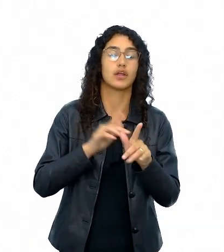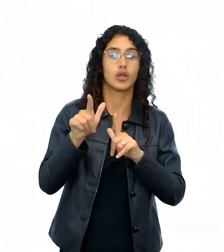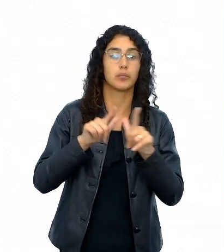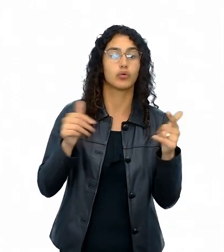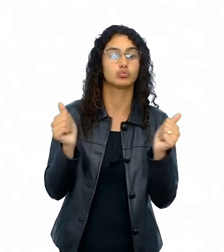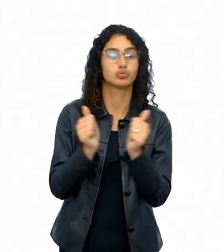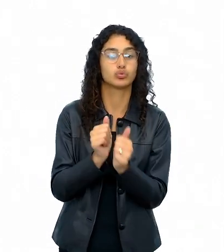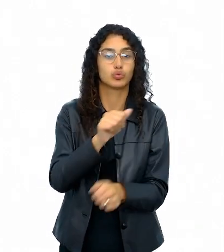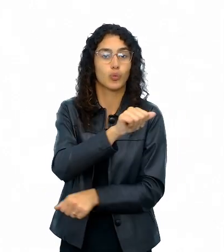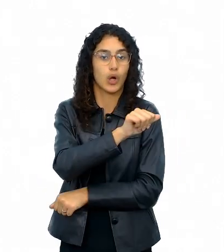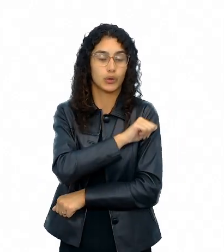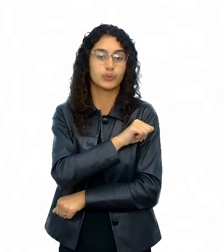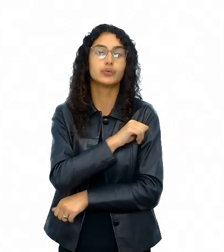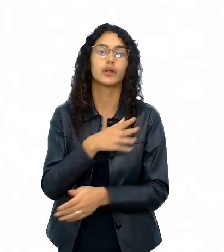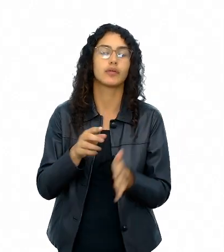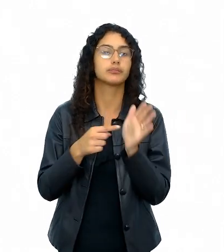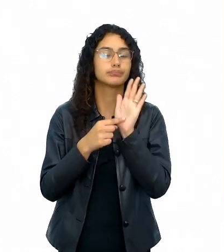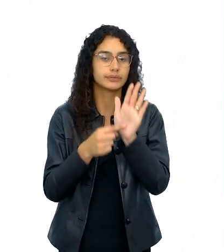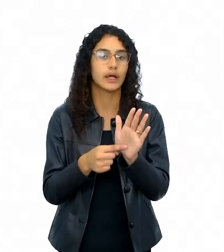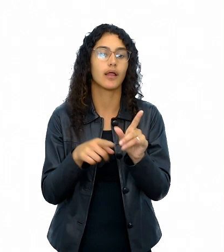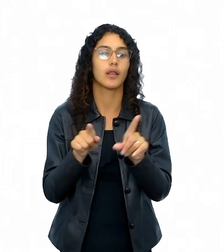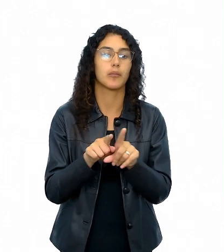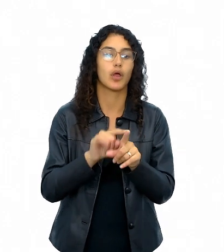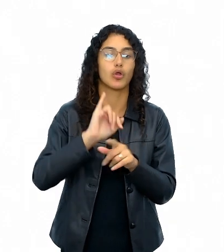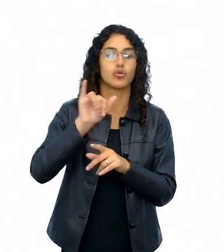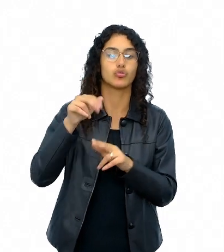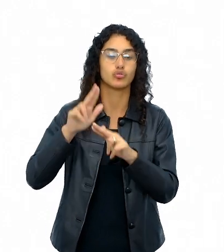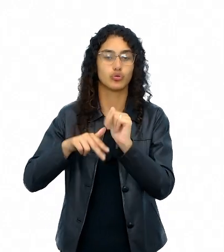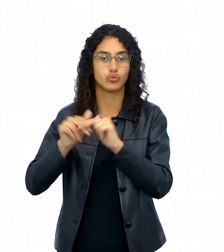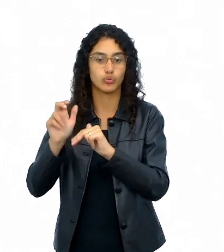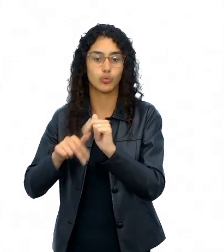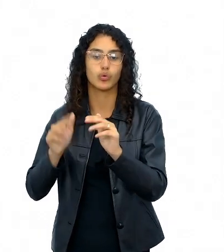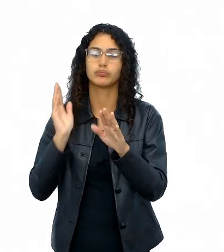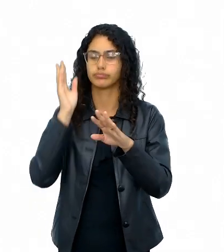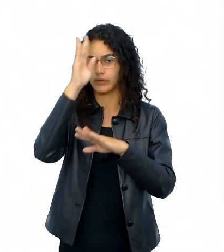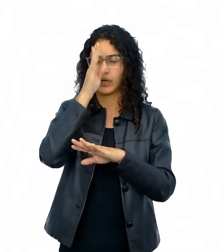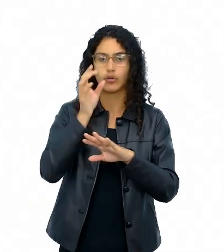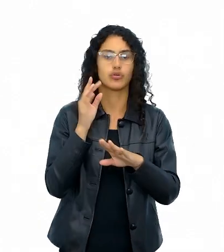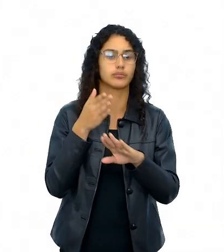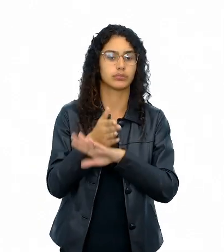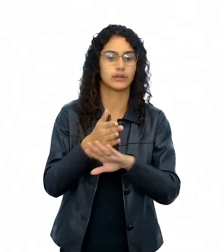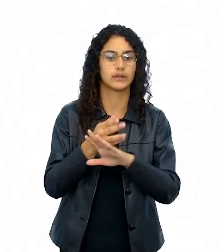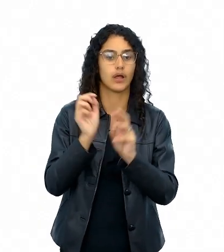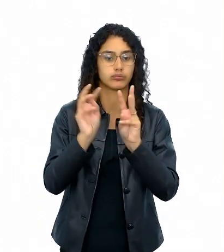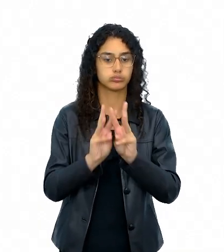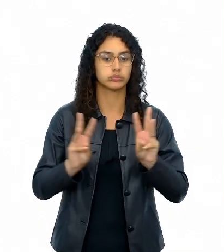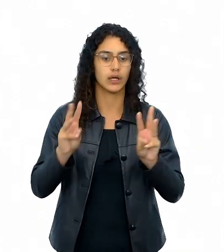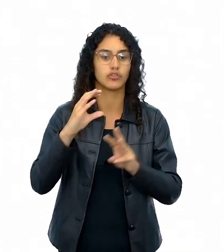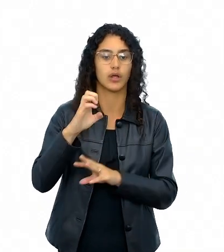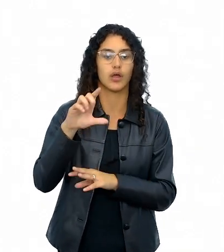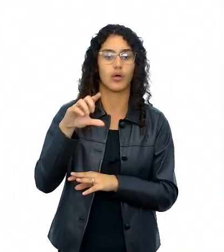também com os estudantes. Então, vai até dia 21 de junho, é gratuito, é só entrar no site